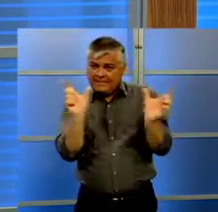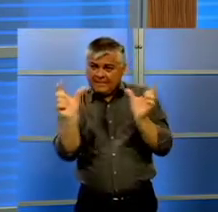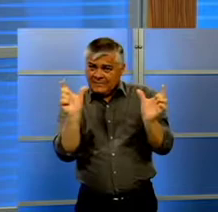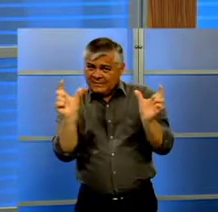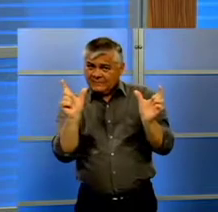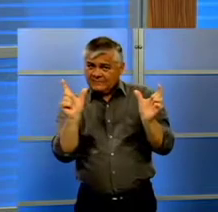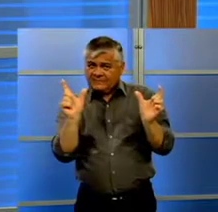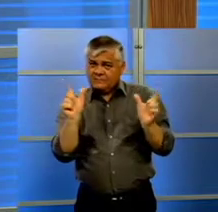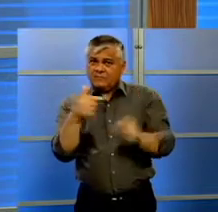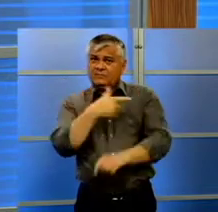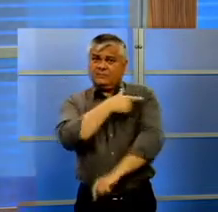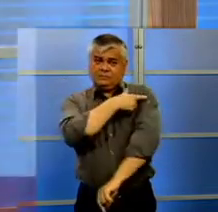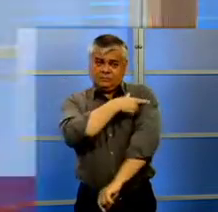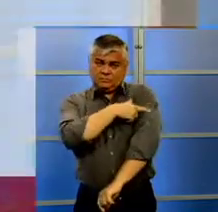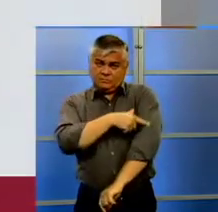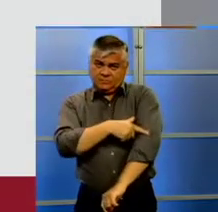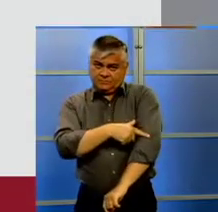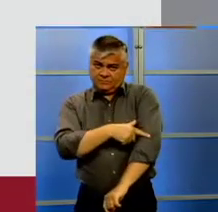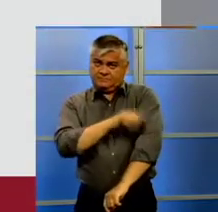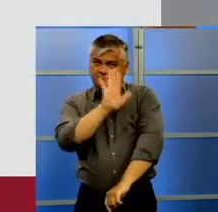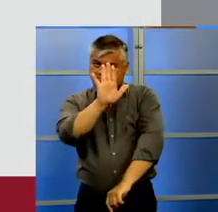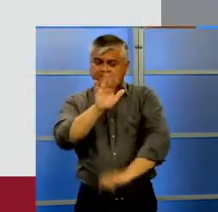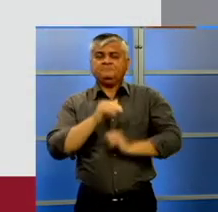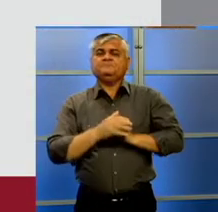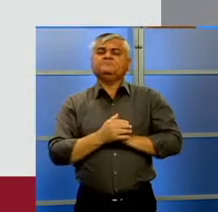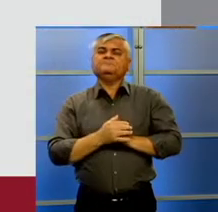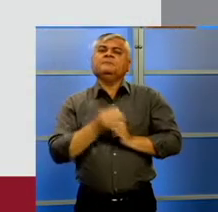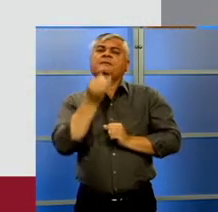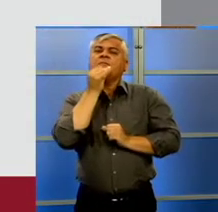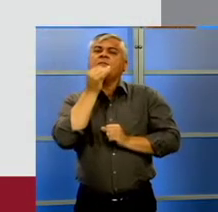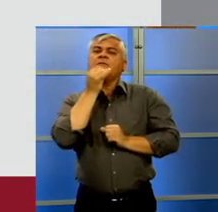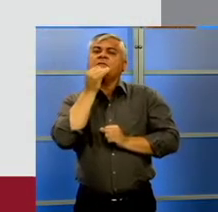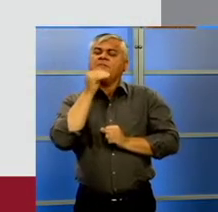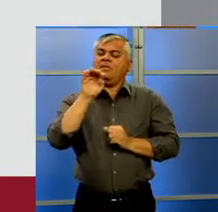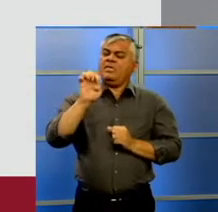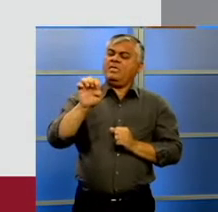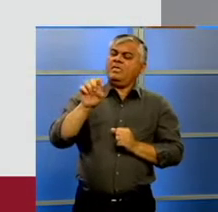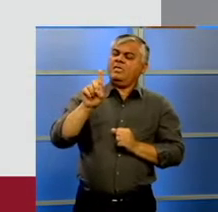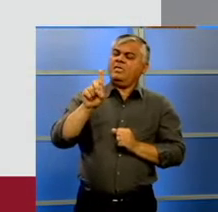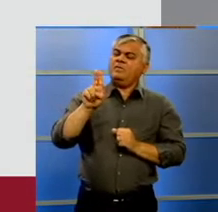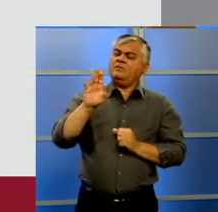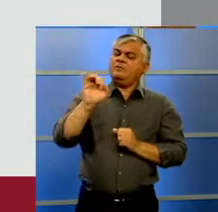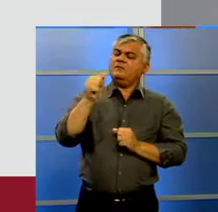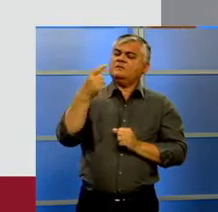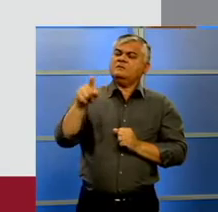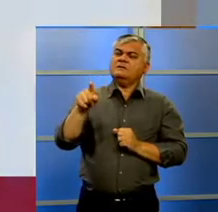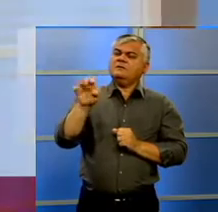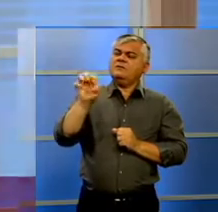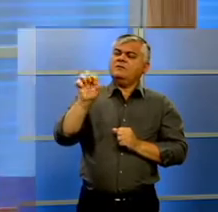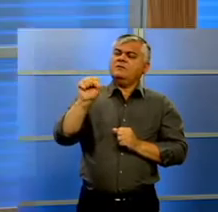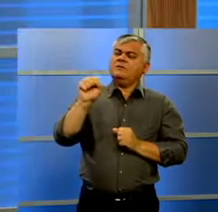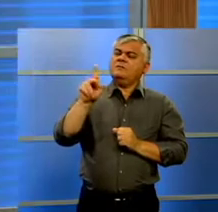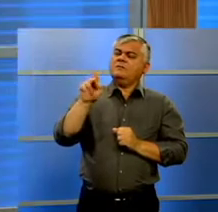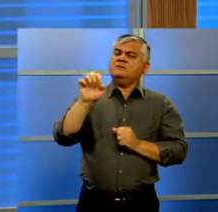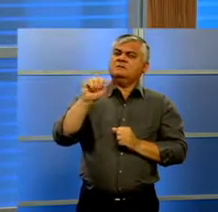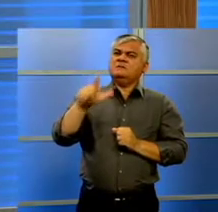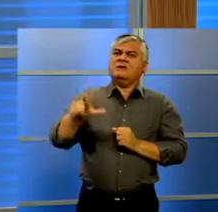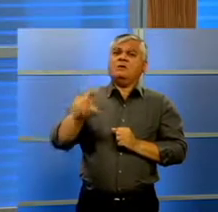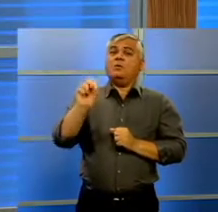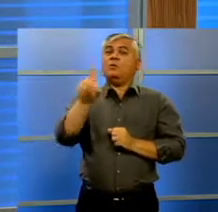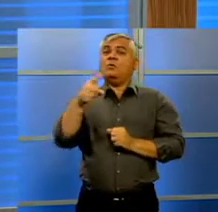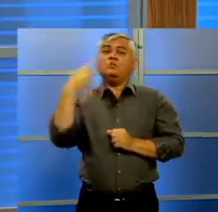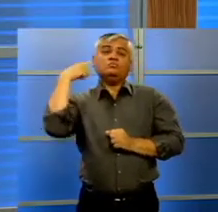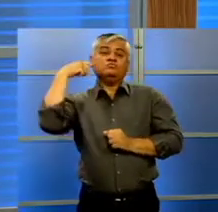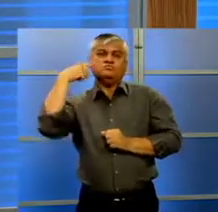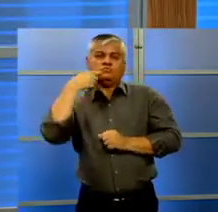portuguesa. Educação. Nas expressões como educação especial ou educação de surdos, se utilizarmos